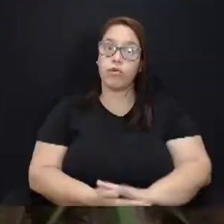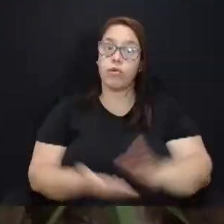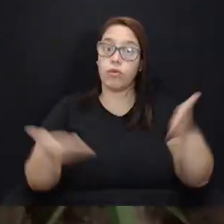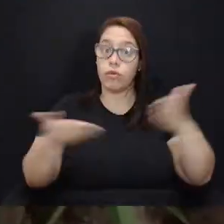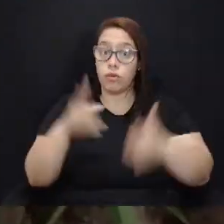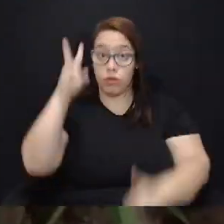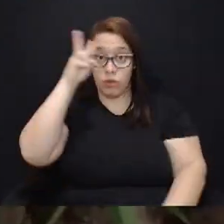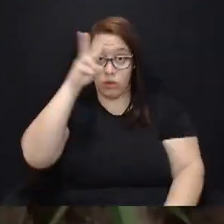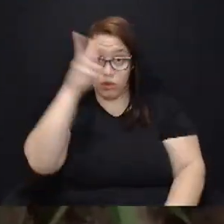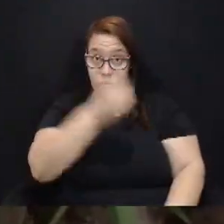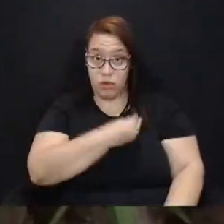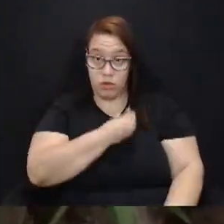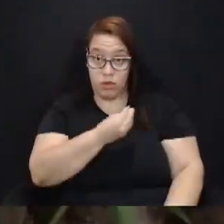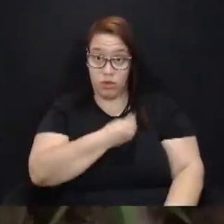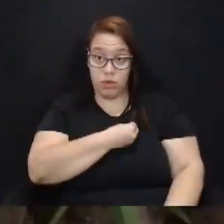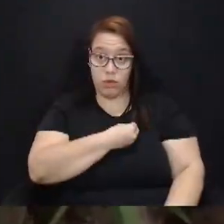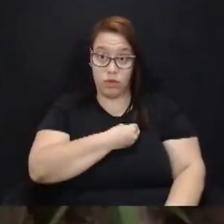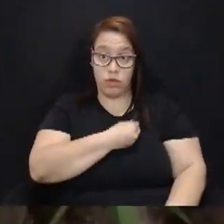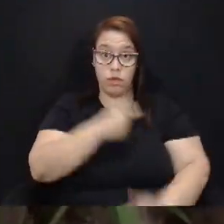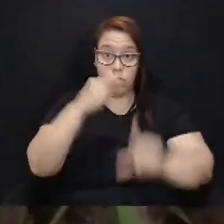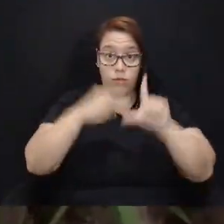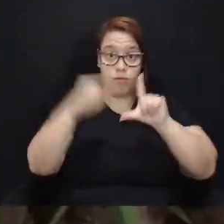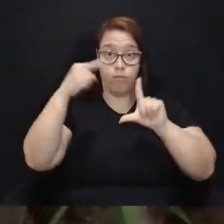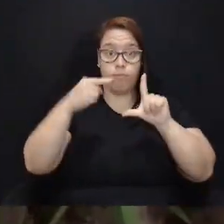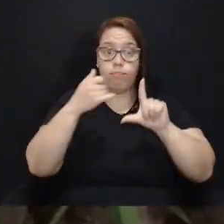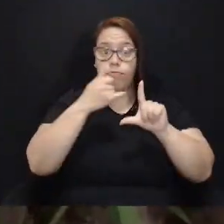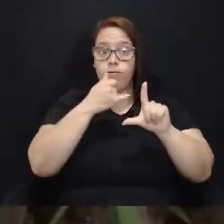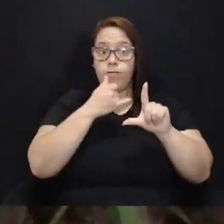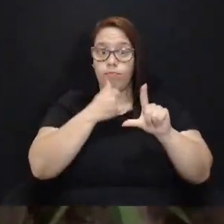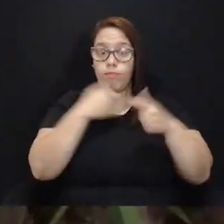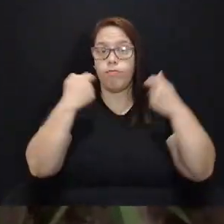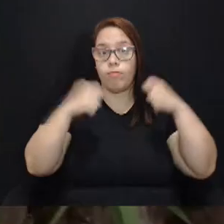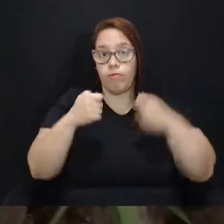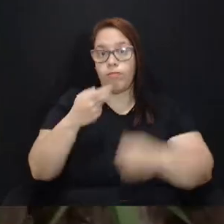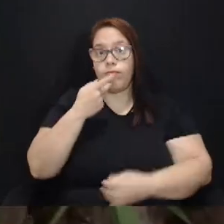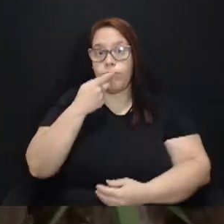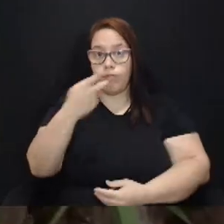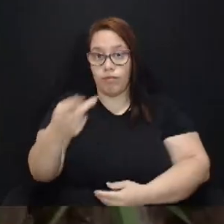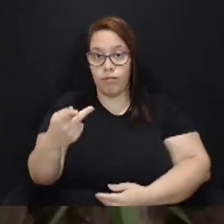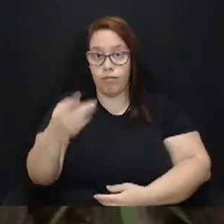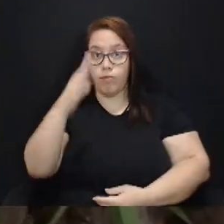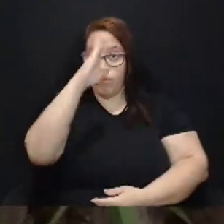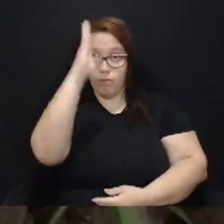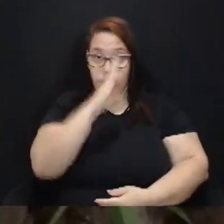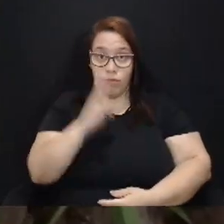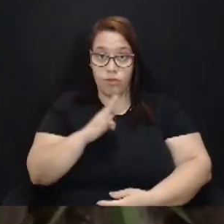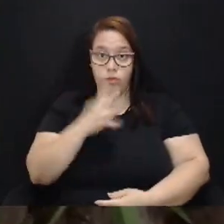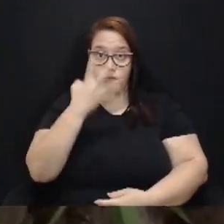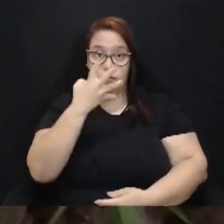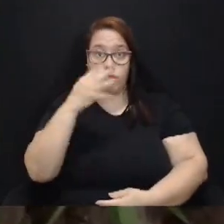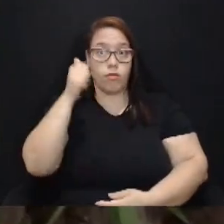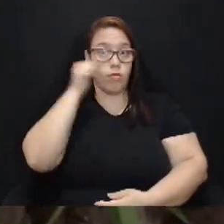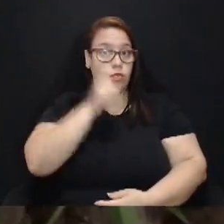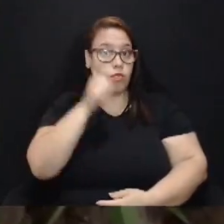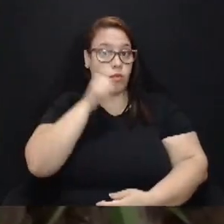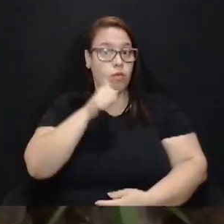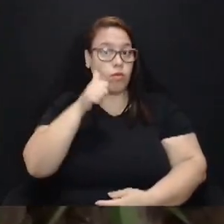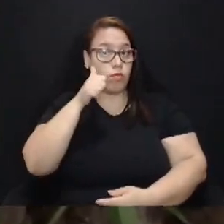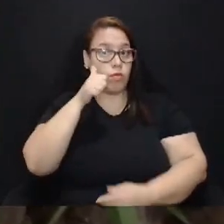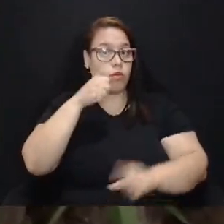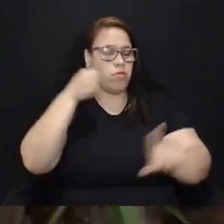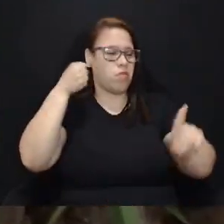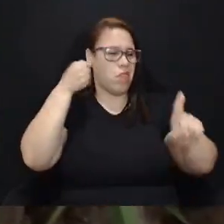vida começa com um dado triste, mas que precisa ser dito. No Brasil, cerca de 4 mulheres são assassinadas todos os